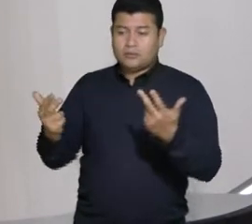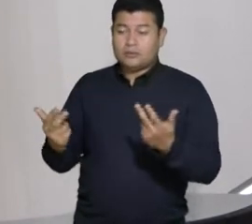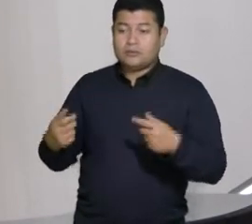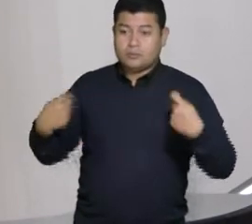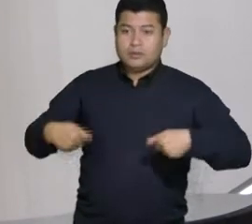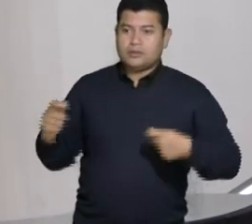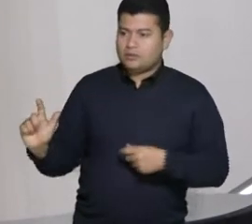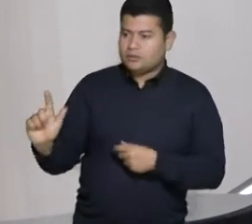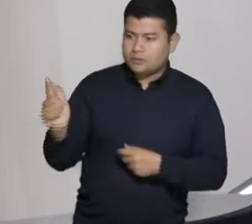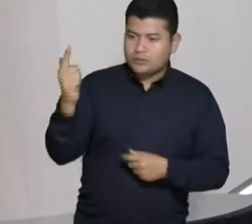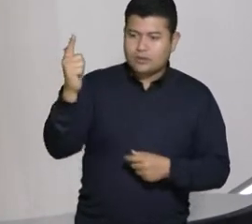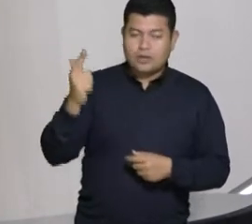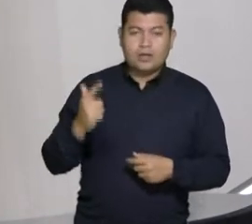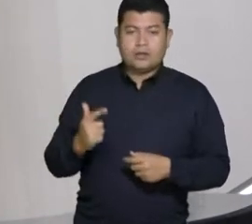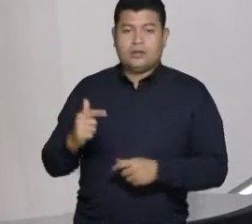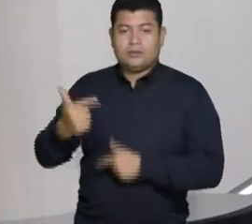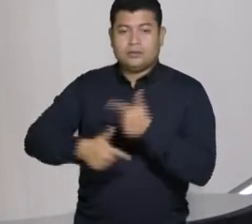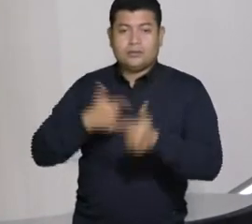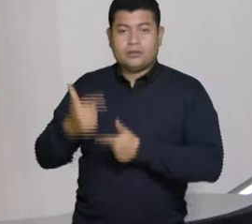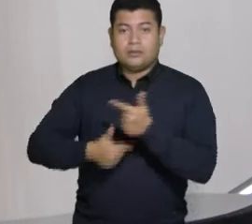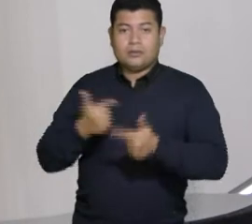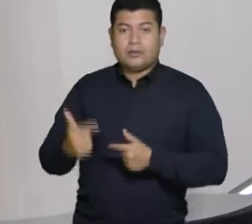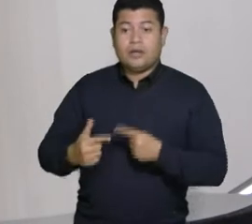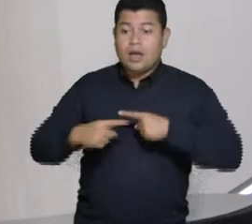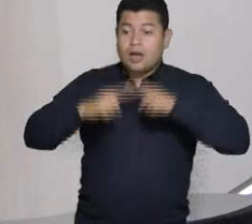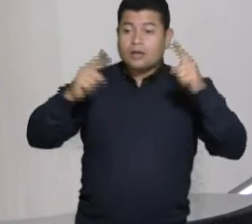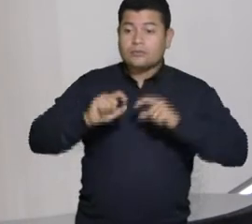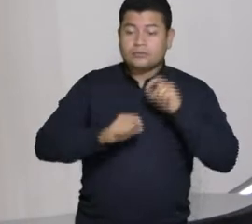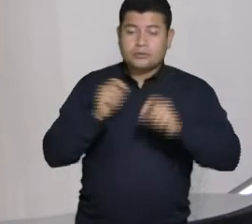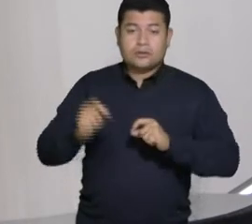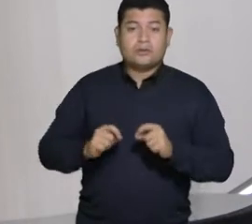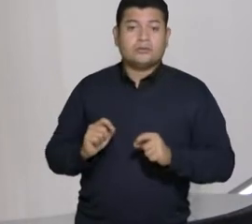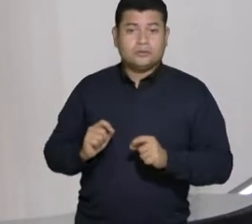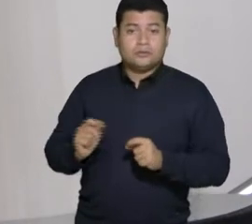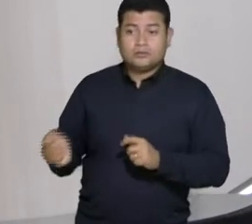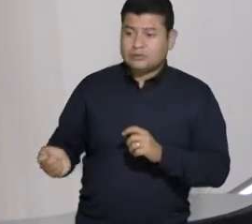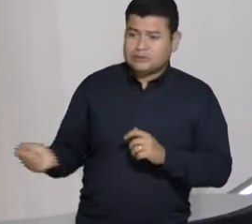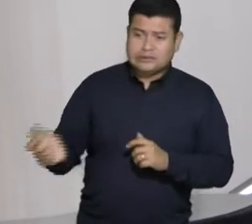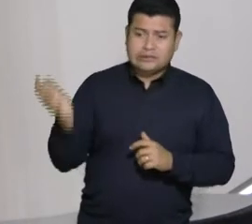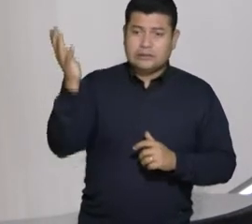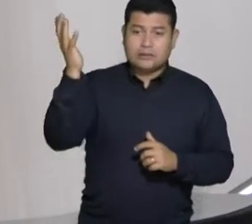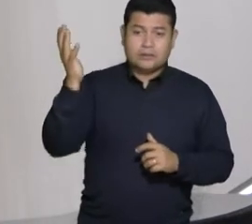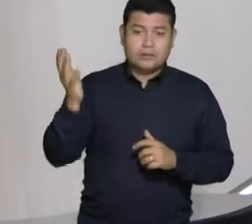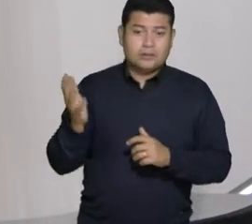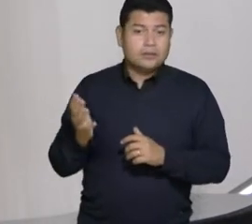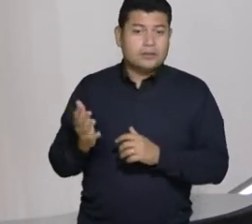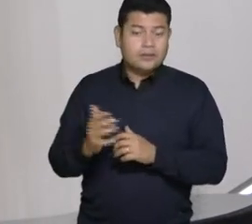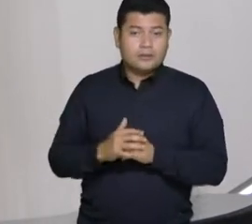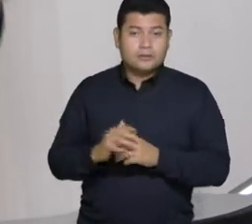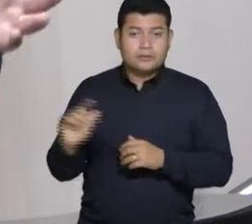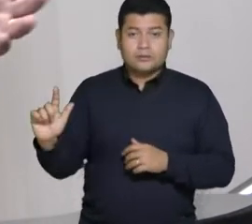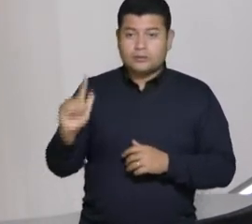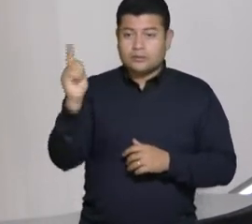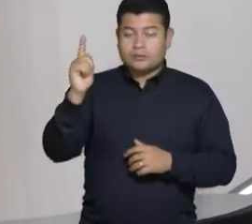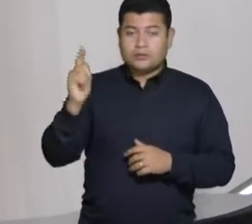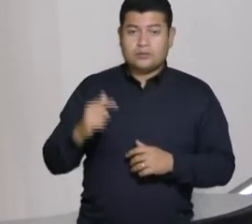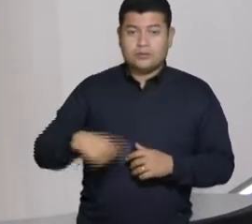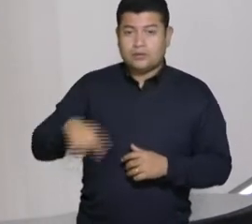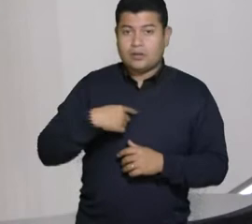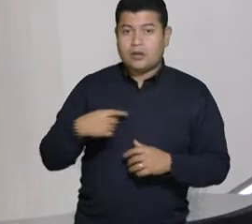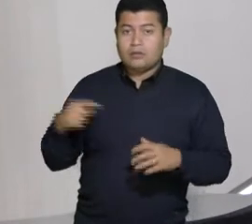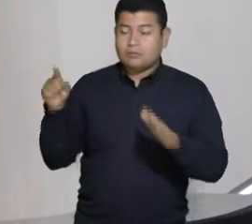das ser gases reclamando da do alto custo do gás natural E aí a gente pode questionar não só